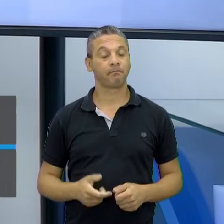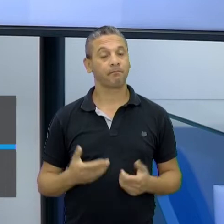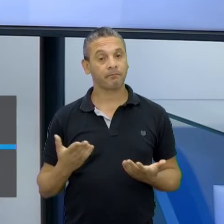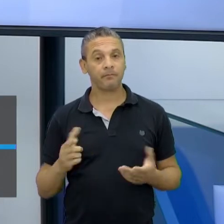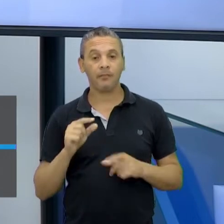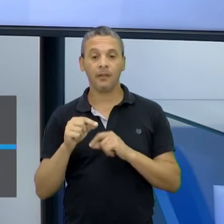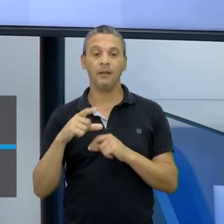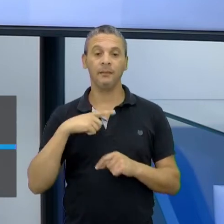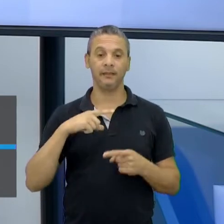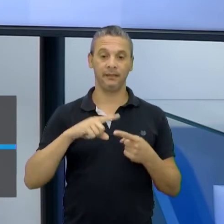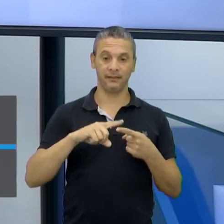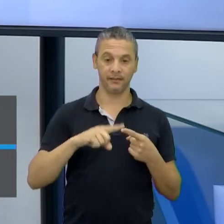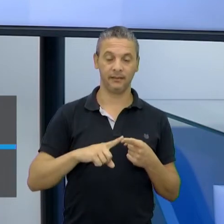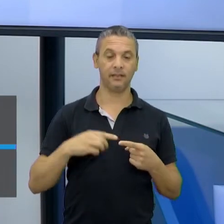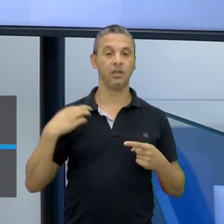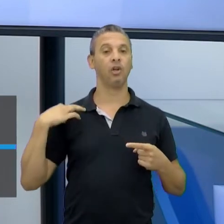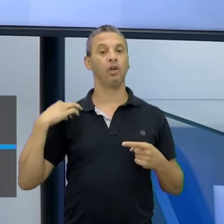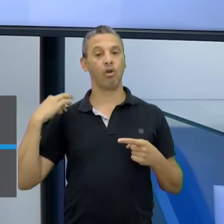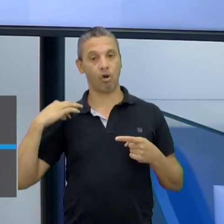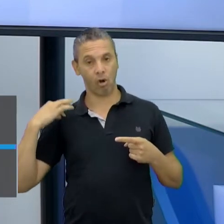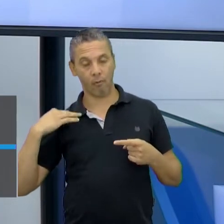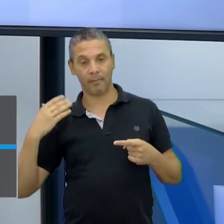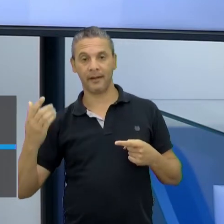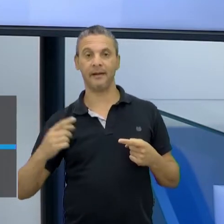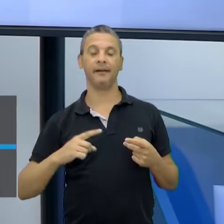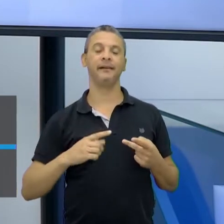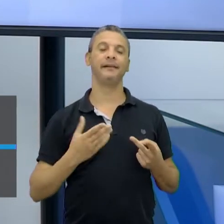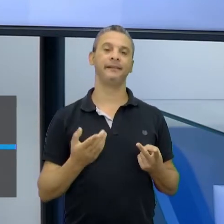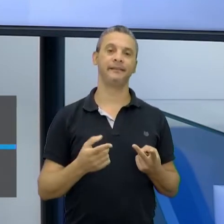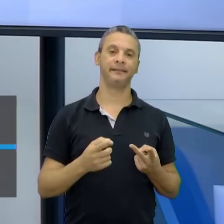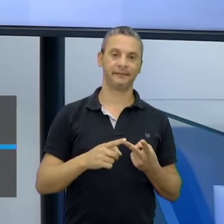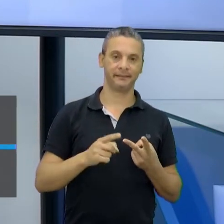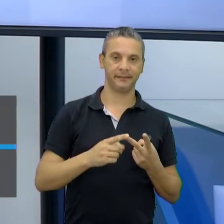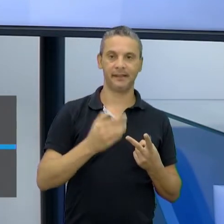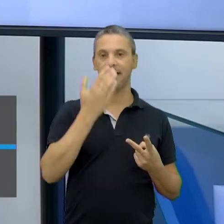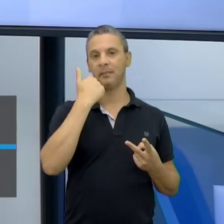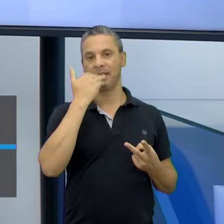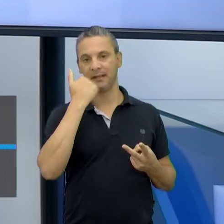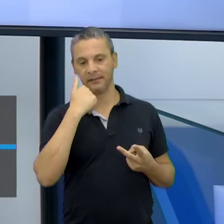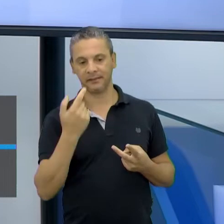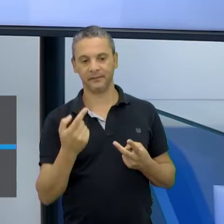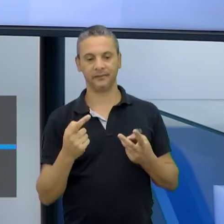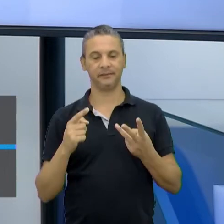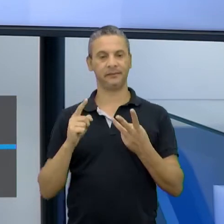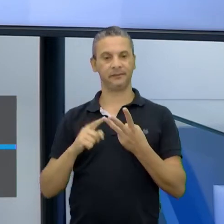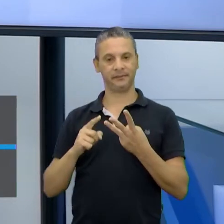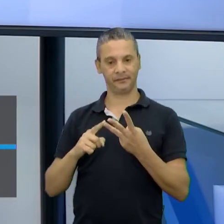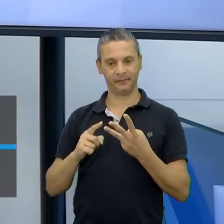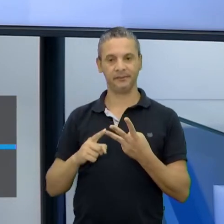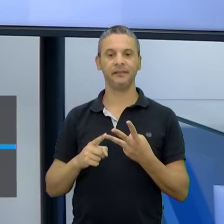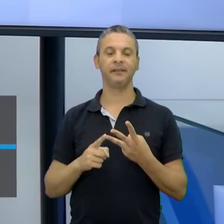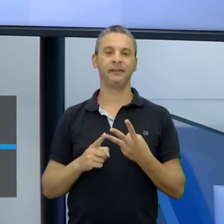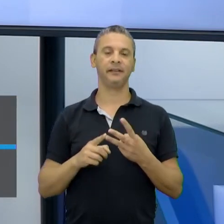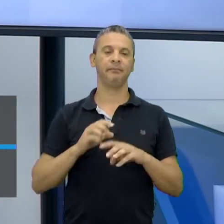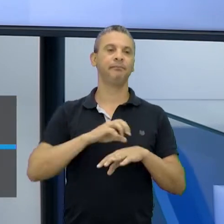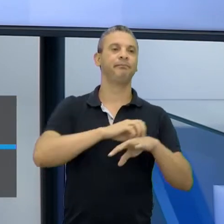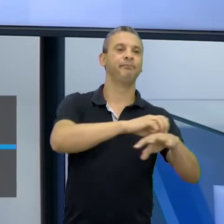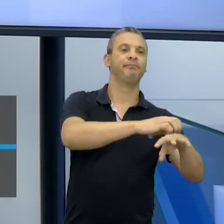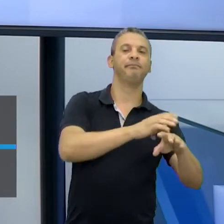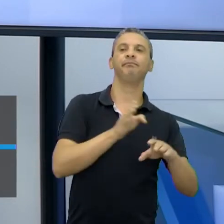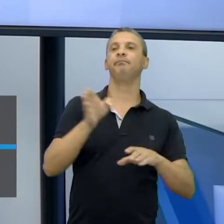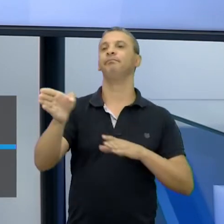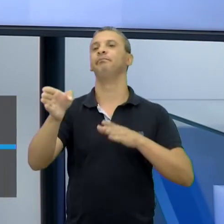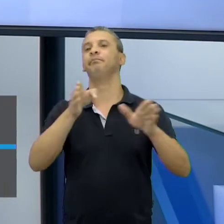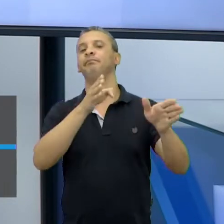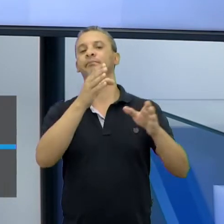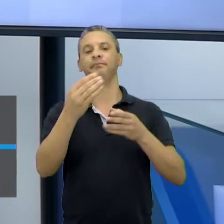Obrigatoriamente, né? Tem que ter aí vestiário, né? Tem que ter a roupa que vocês usam, a alimentação e aí como vocês se locomovem, como que